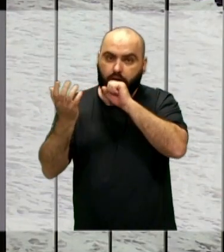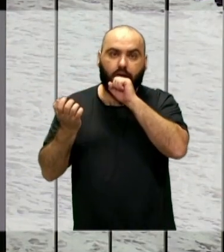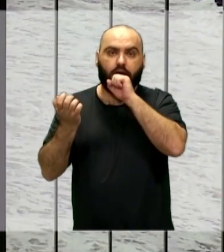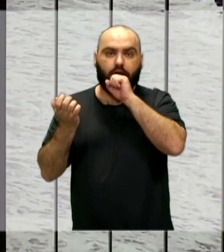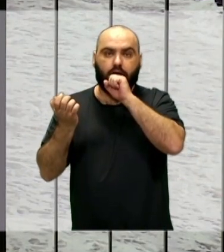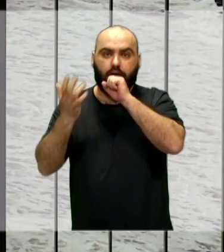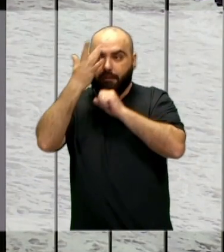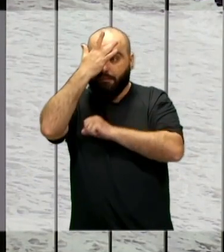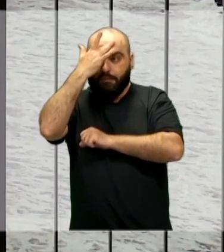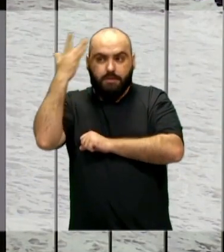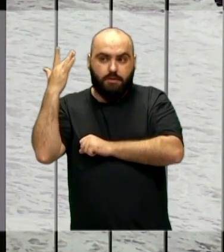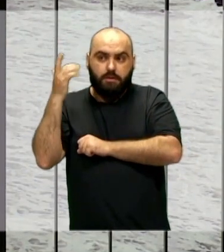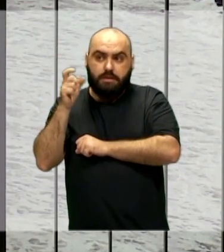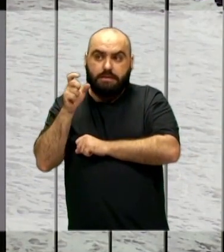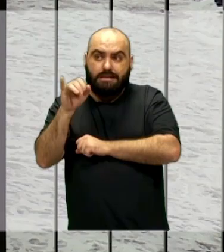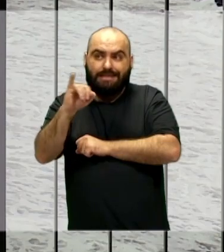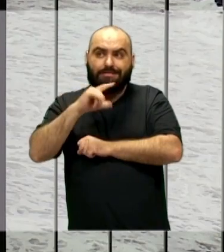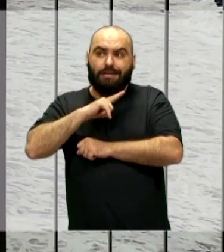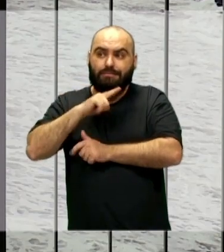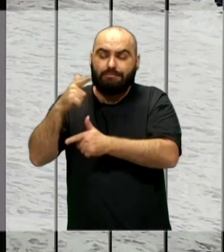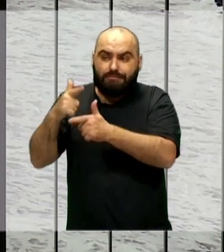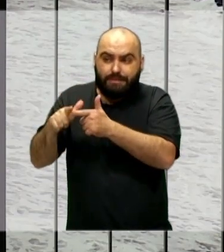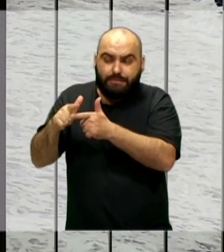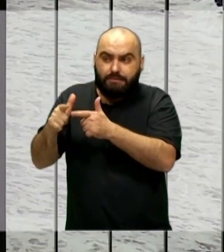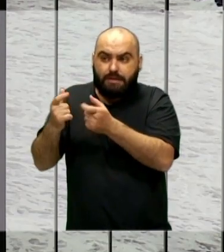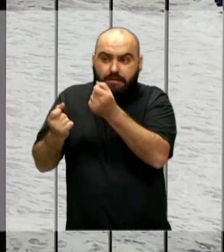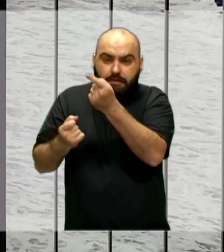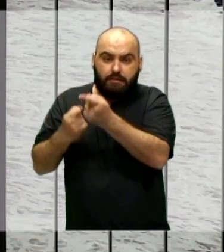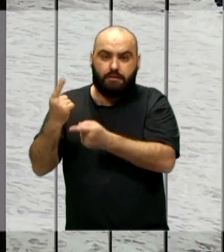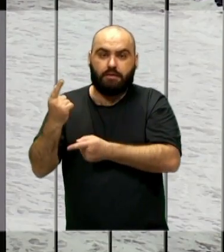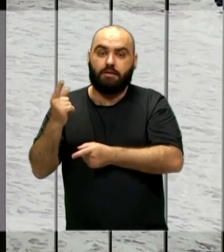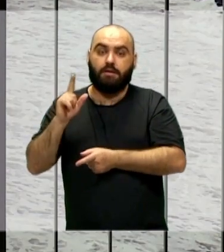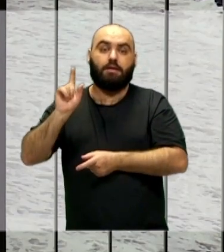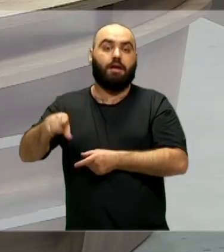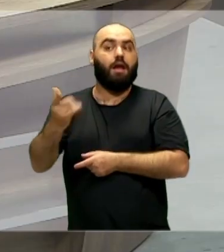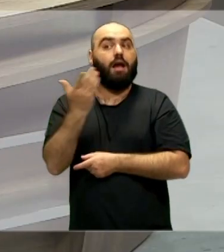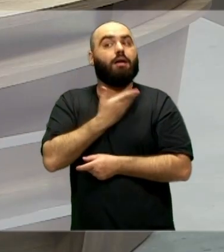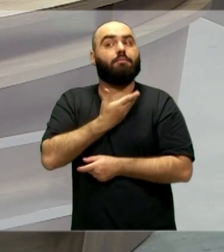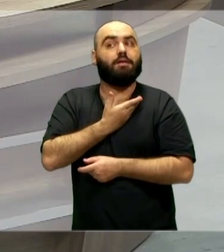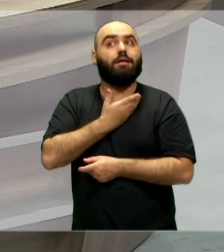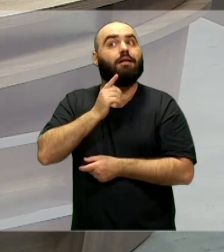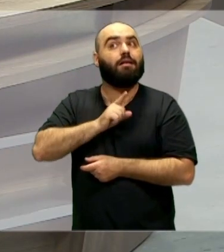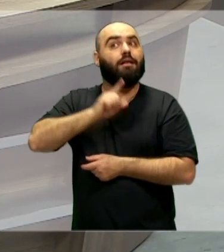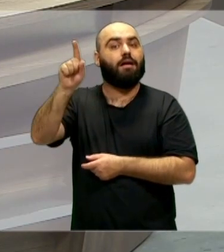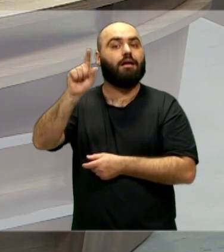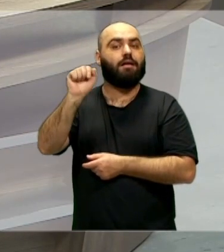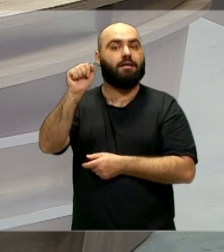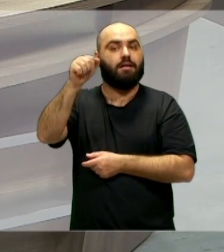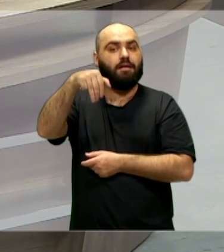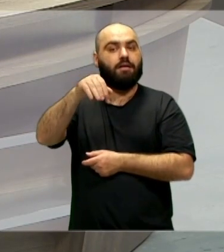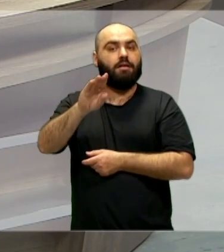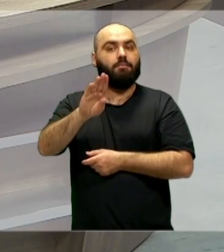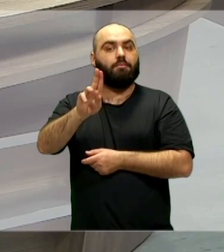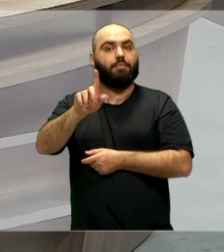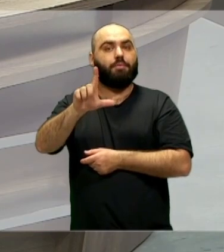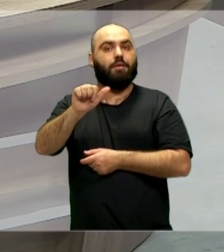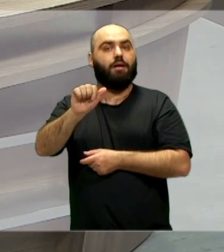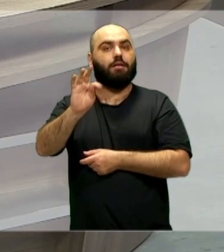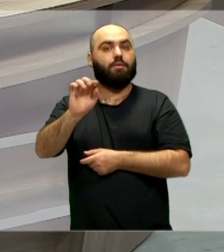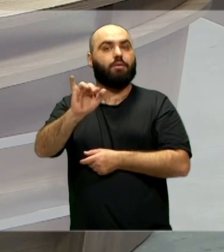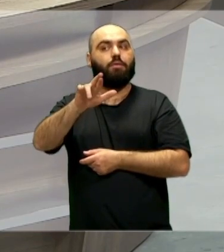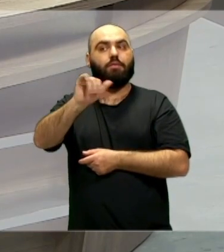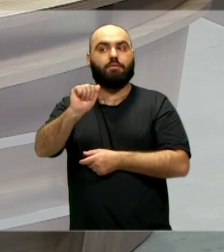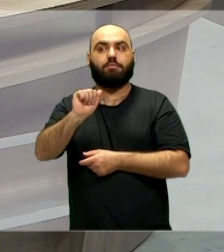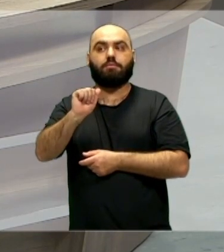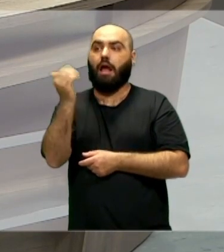as pessoas quando tem alguma necessidade. Inclusive, elas são amigas lá do nosso ambulatório. Já pedimos socorro para elas algumas vezes.